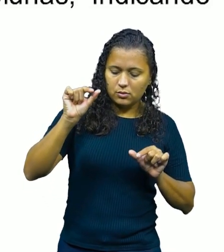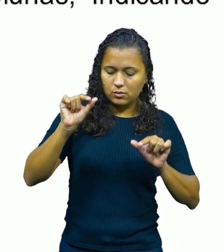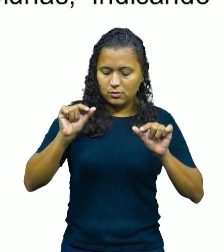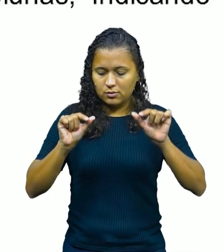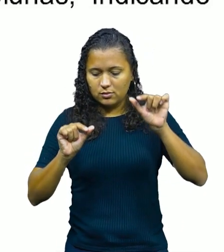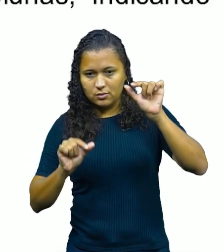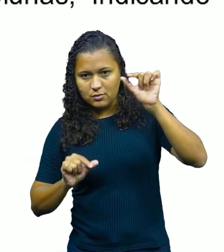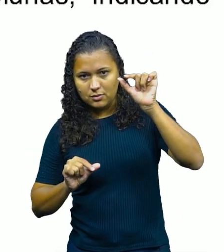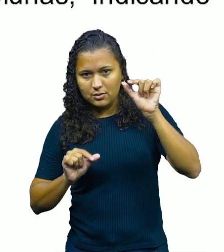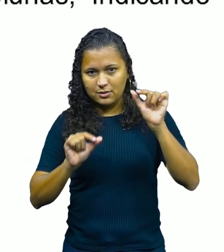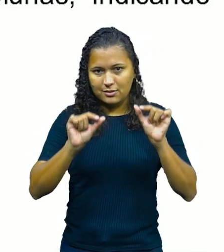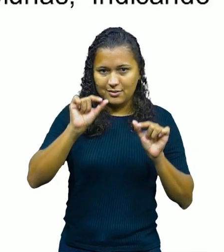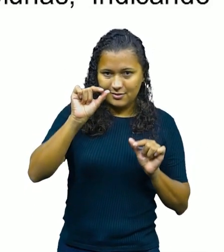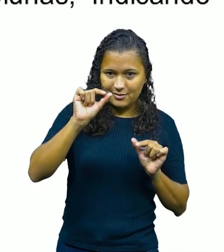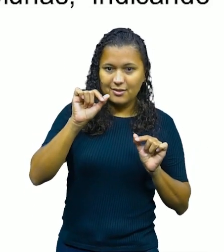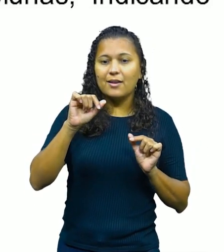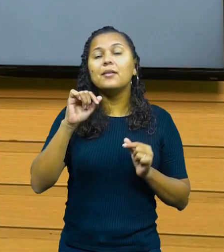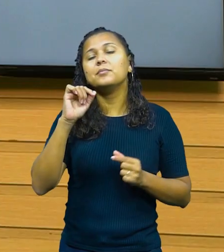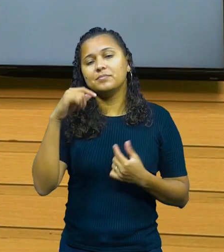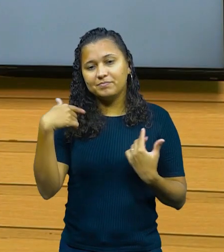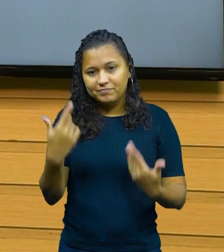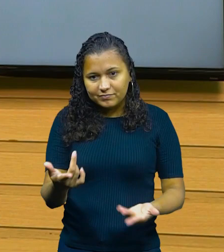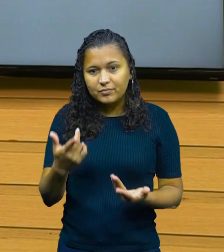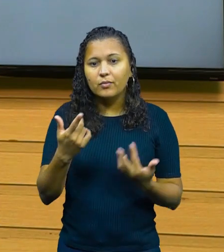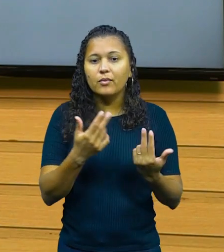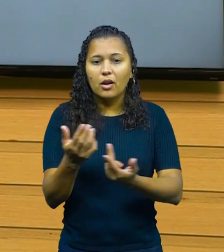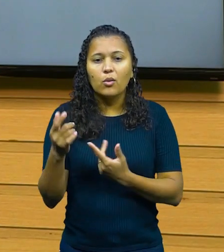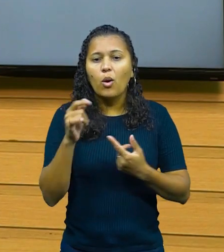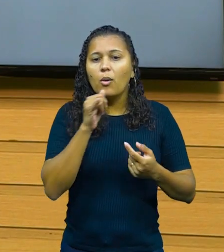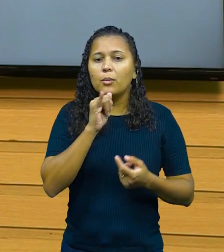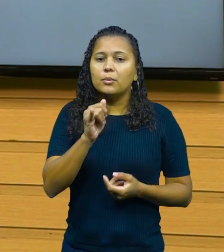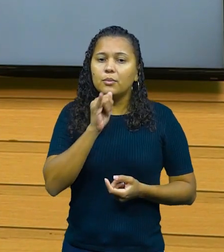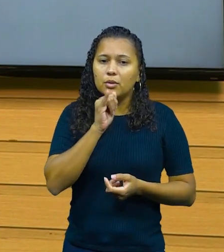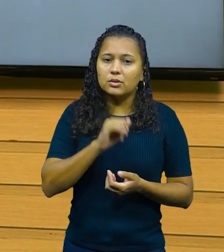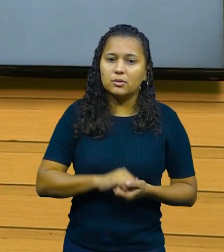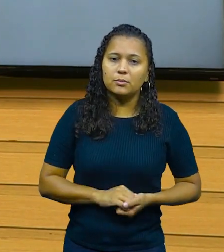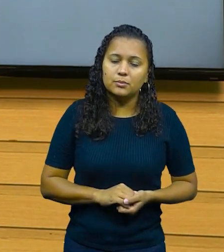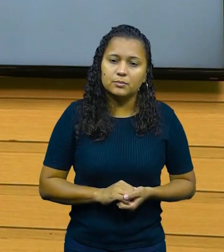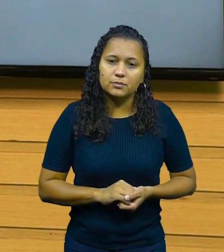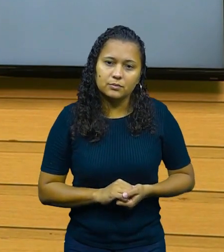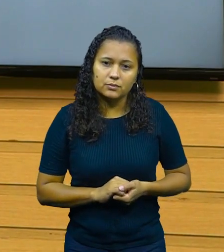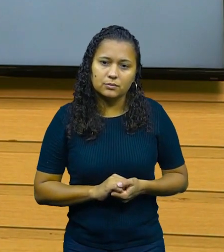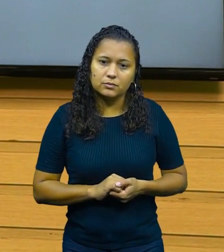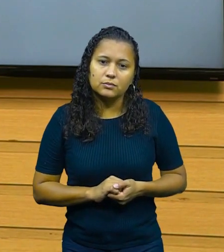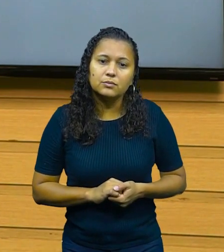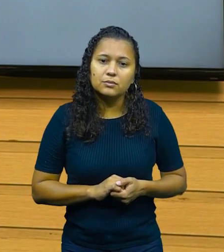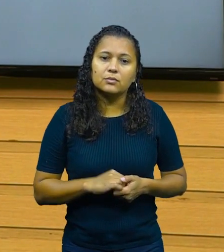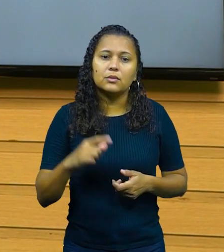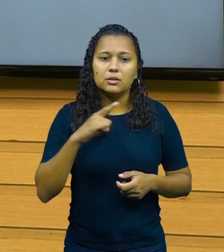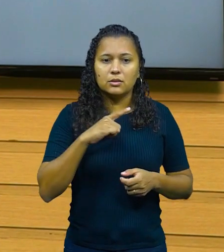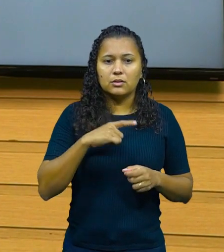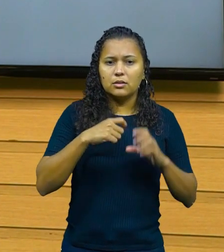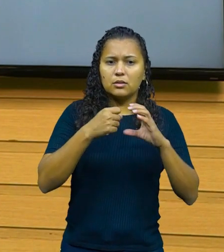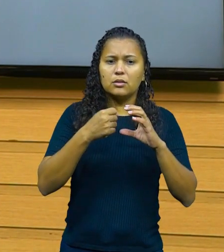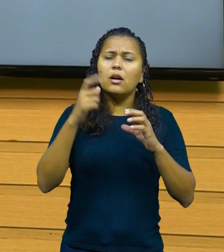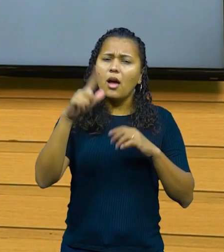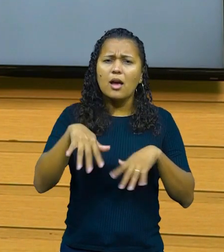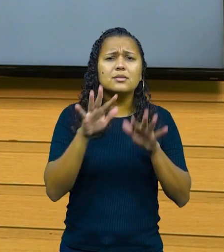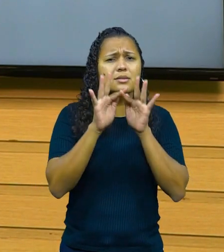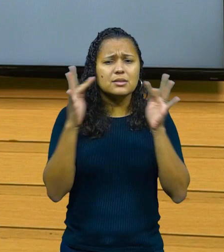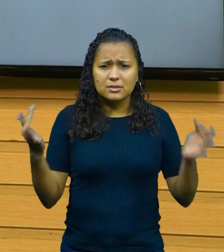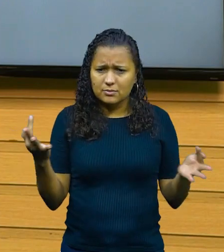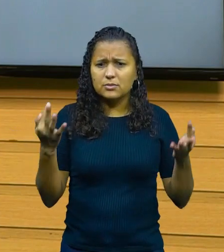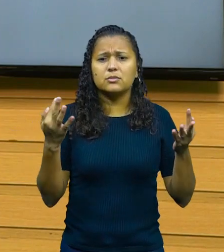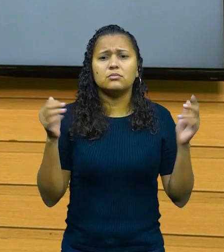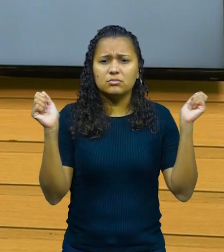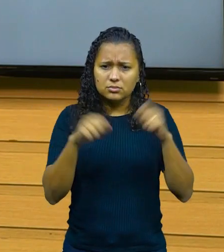o diferencial de pressão. Então ele parte de um processo e de uma configuração extremamente